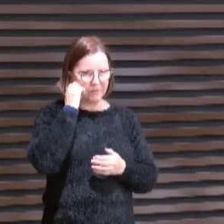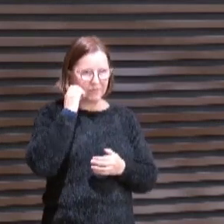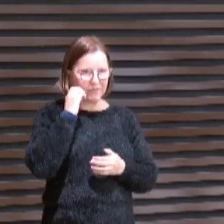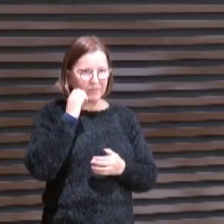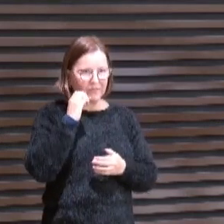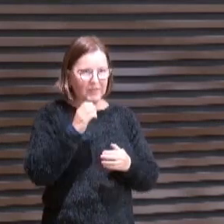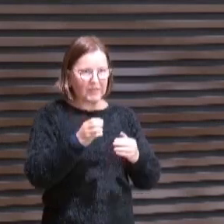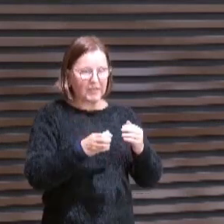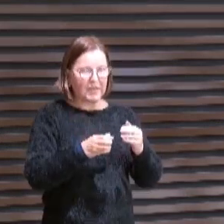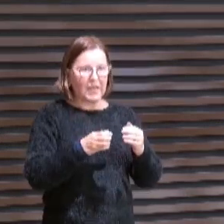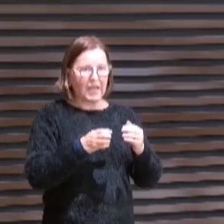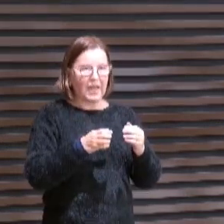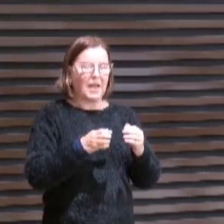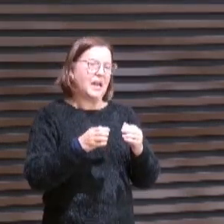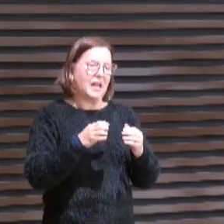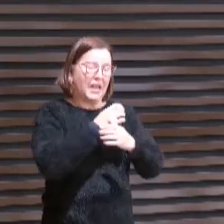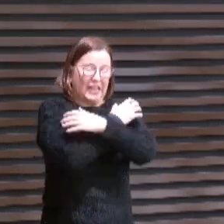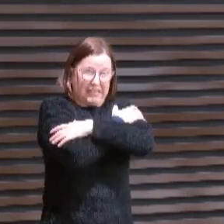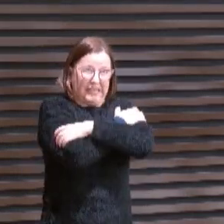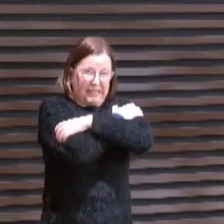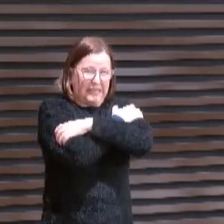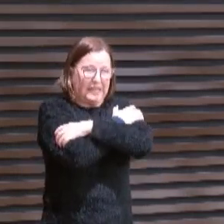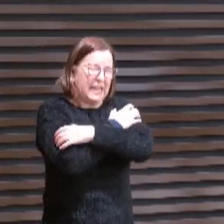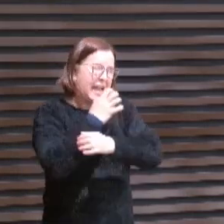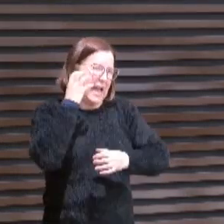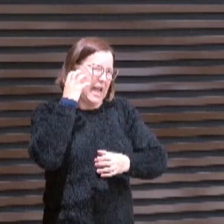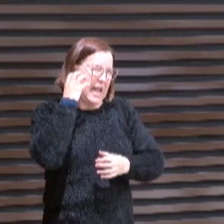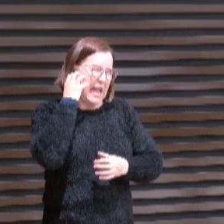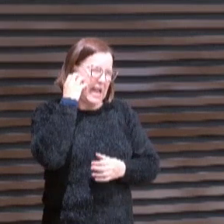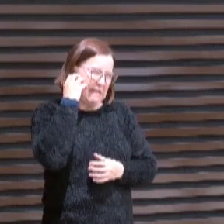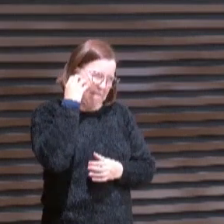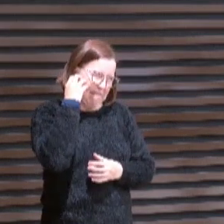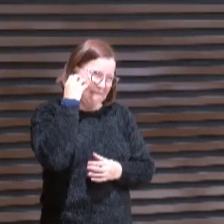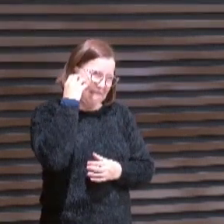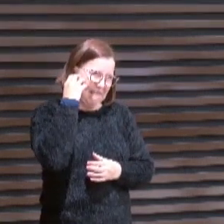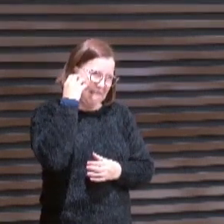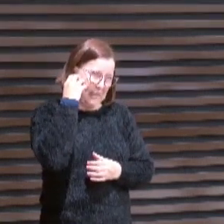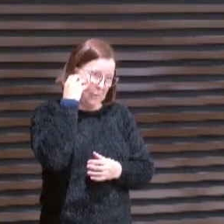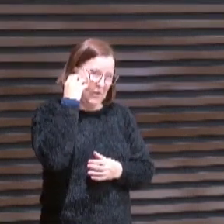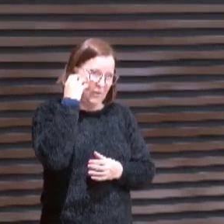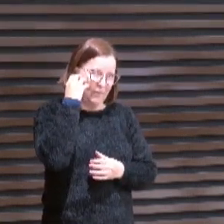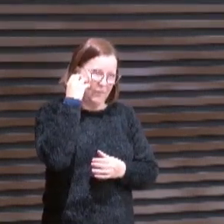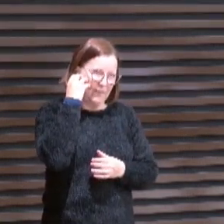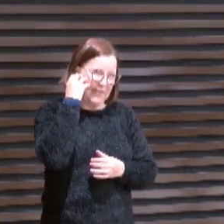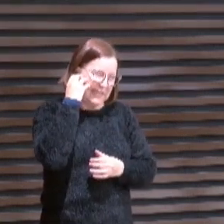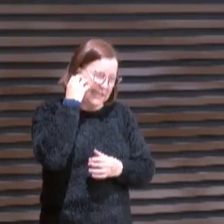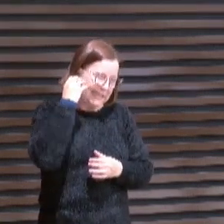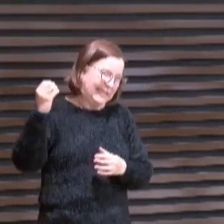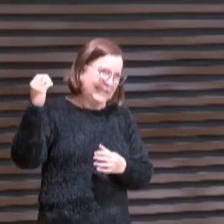segurou-a bem firmemente e deu-lhe uma mordida na face, que arrancou